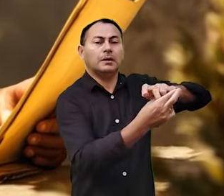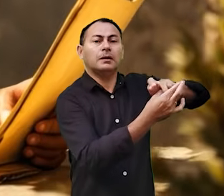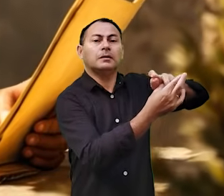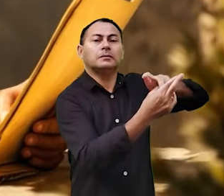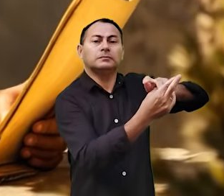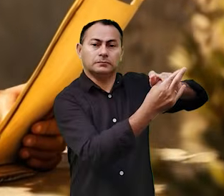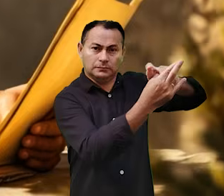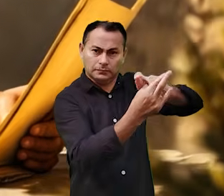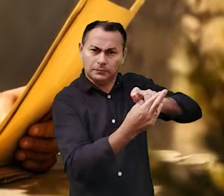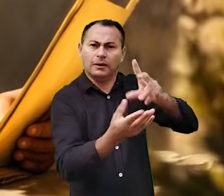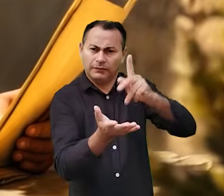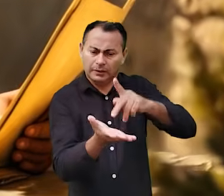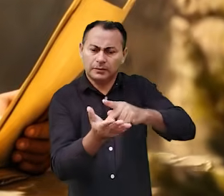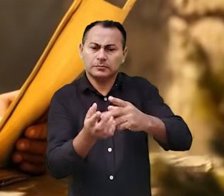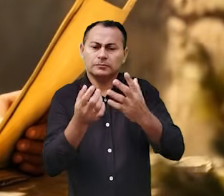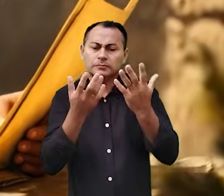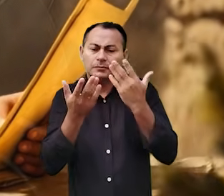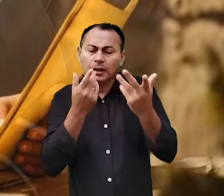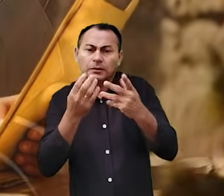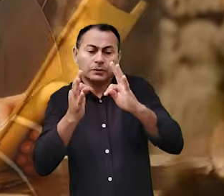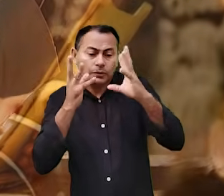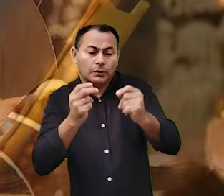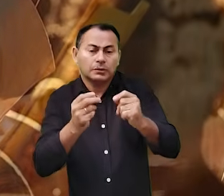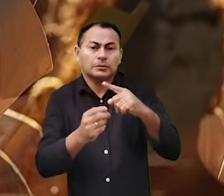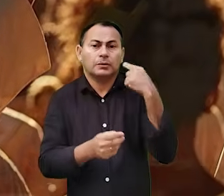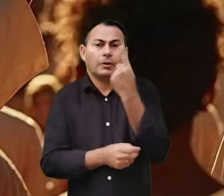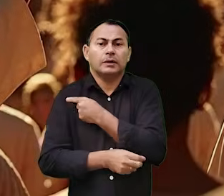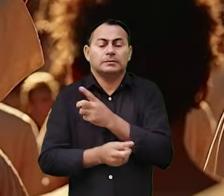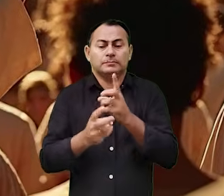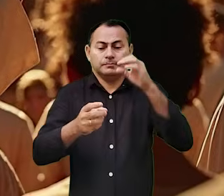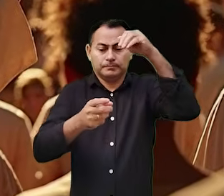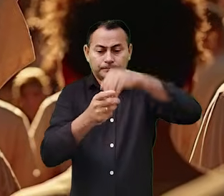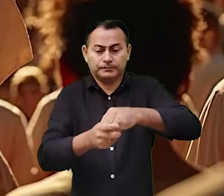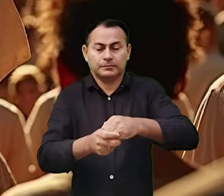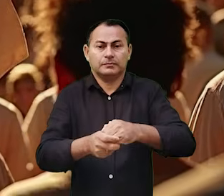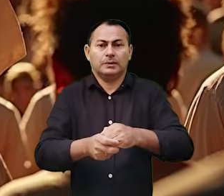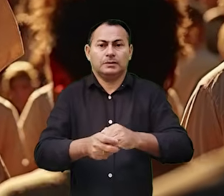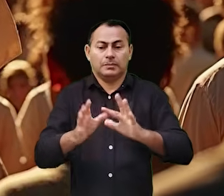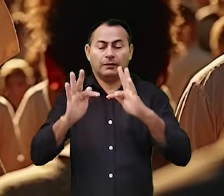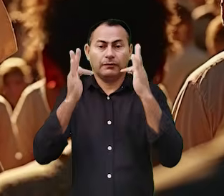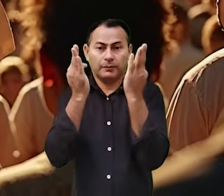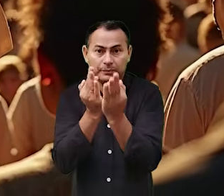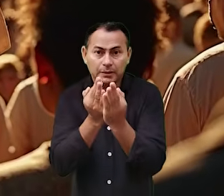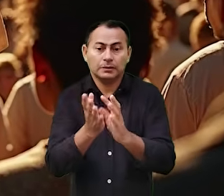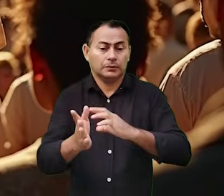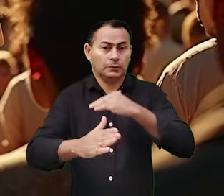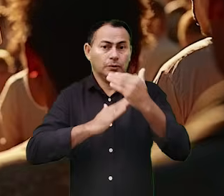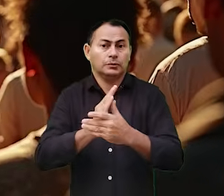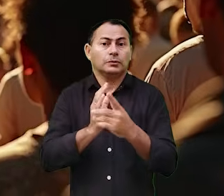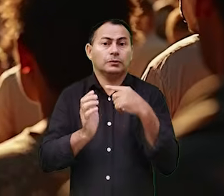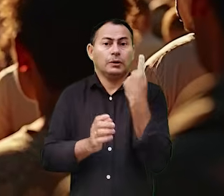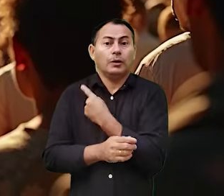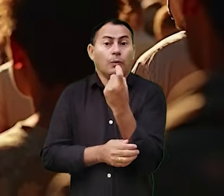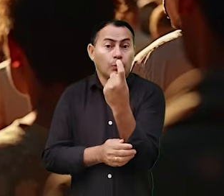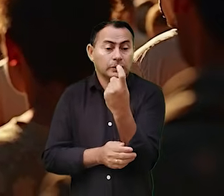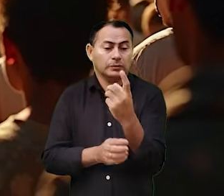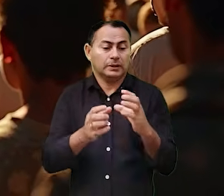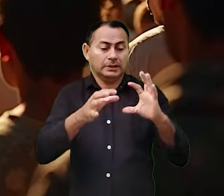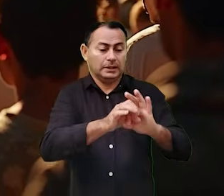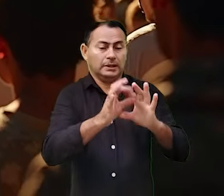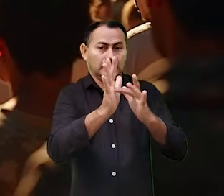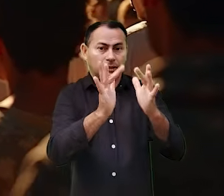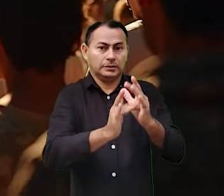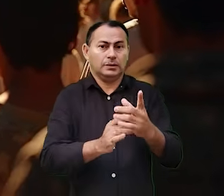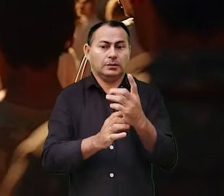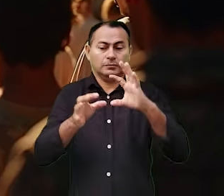ecumenismo verdadeiro, baseado no fato de que todos somos membros da mesma família, todos somos um em Cristo